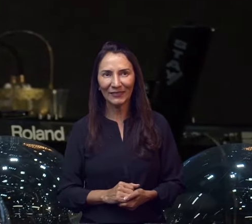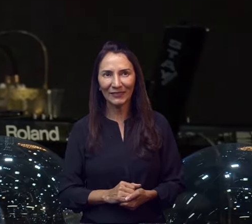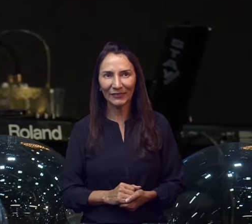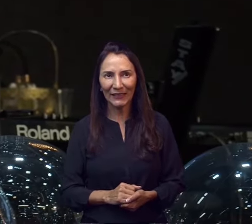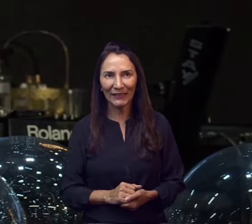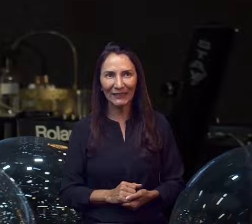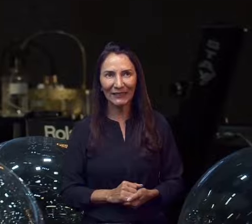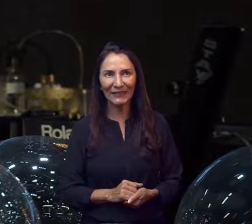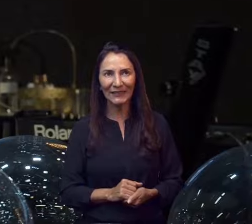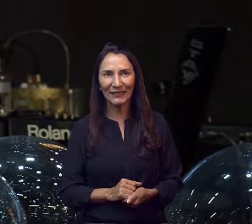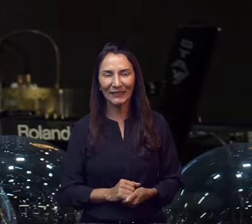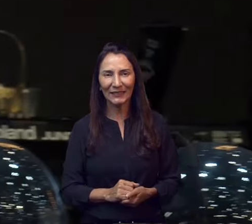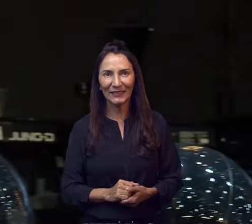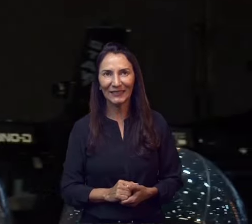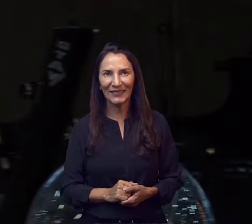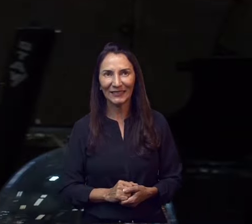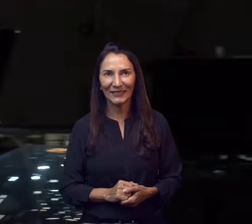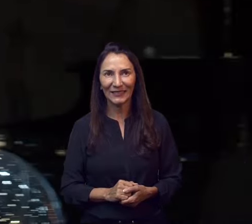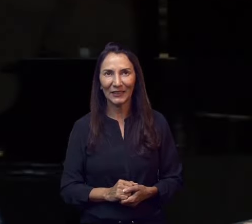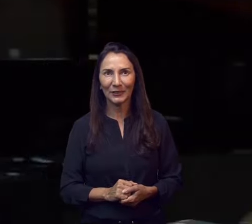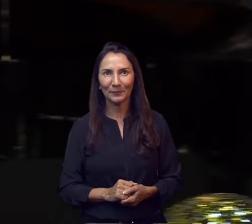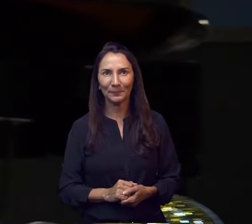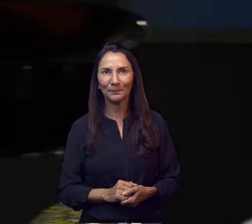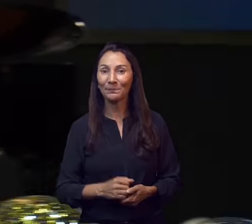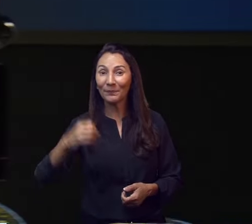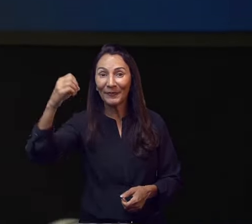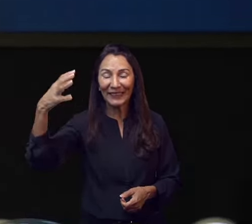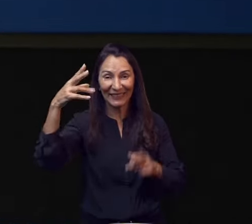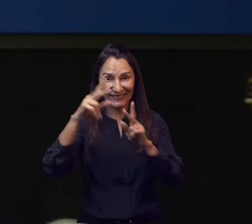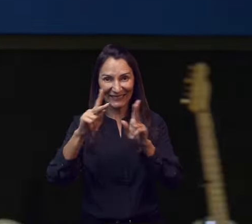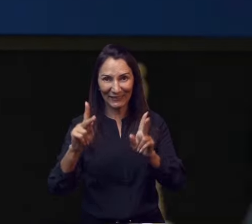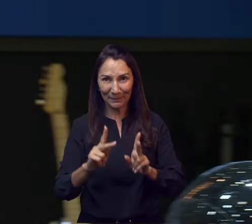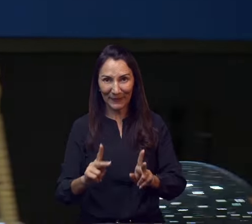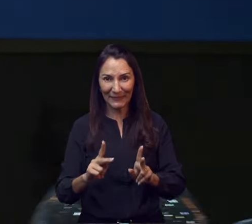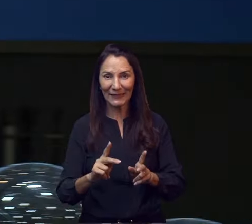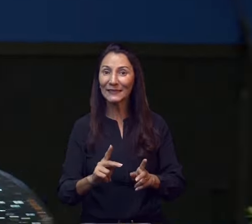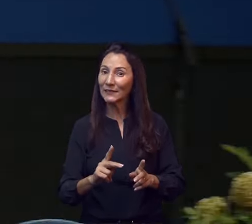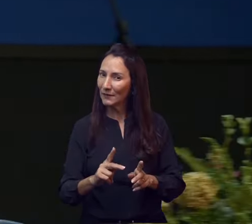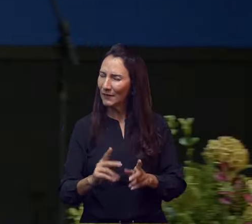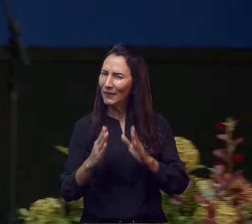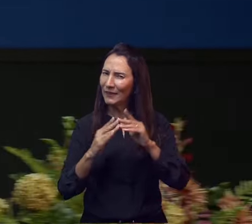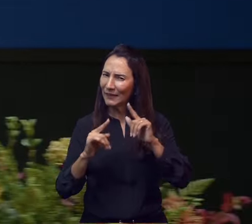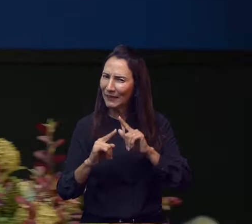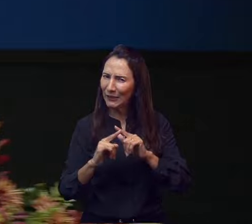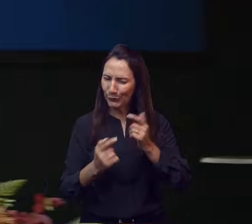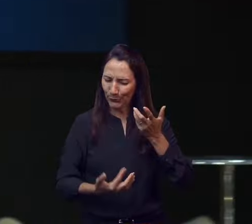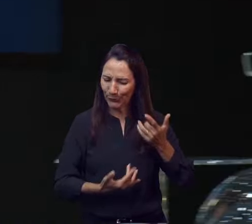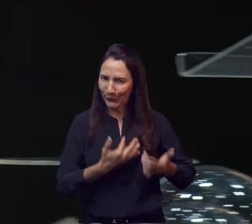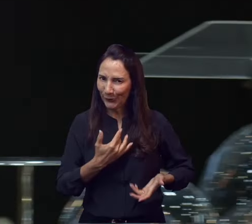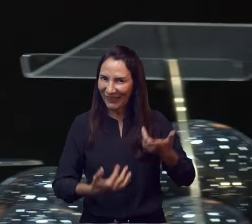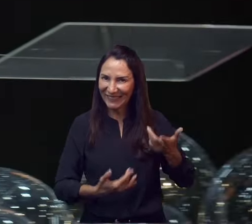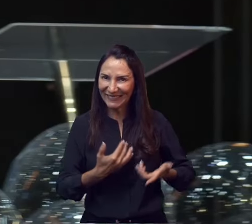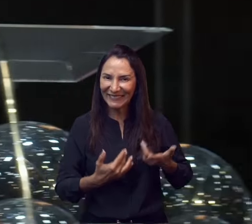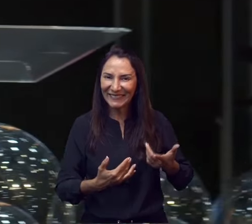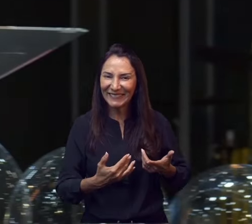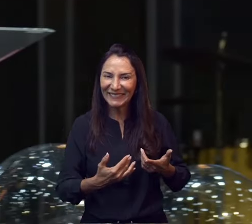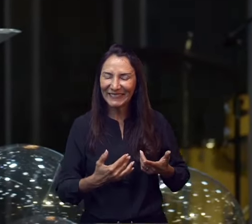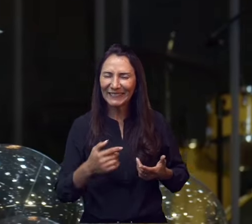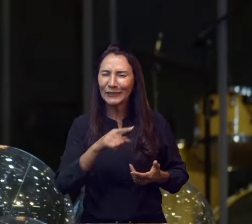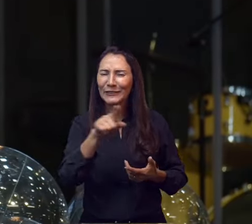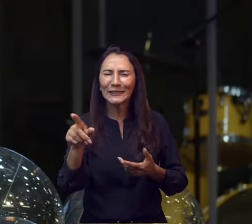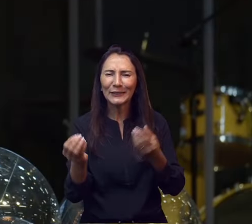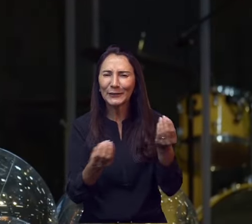faz parte desse grupo de amigos aí graça e paz igreja do avivamento como é que vocês